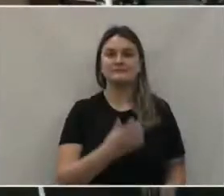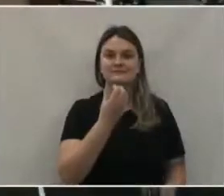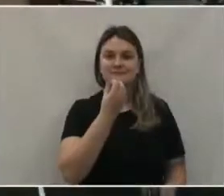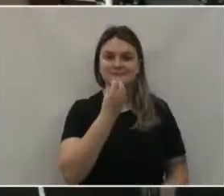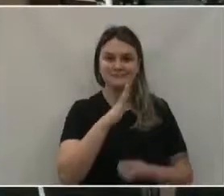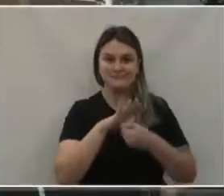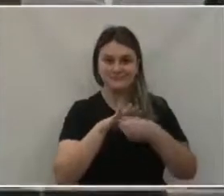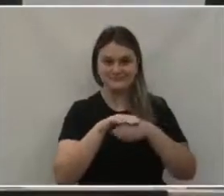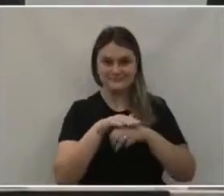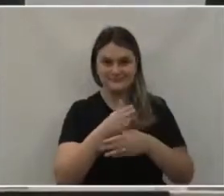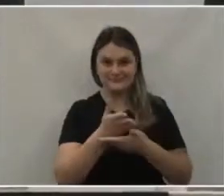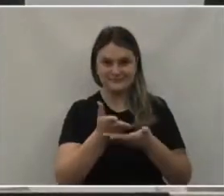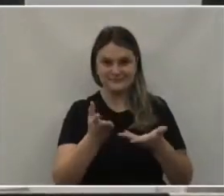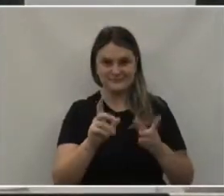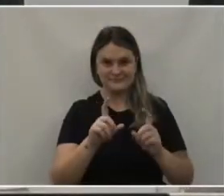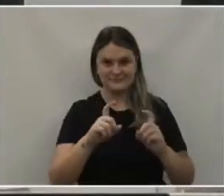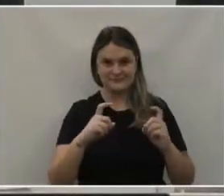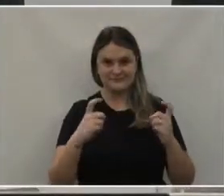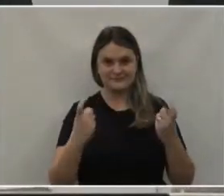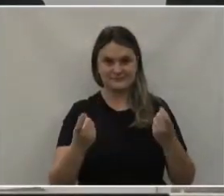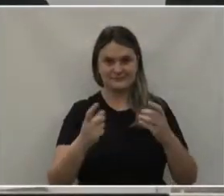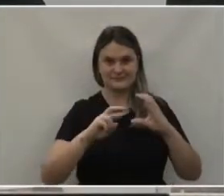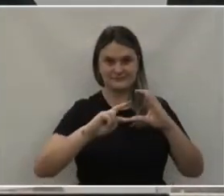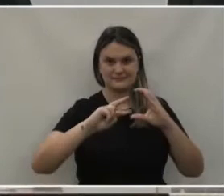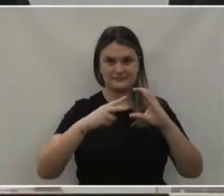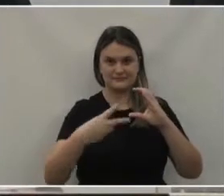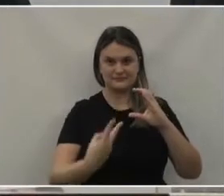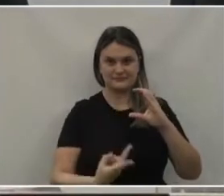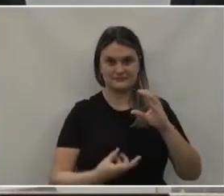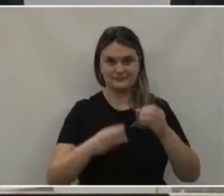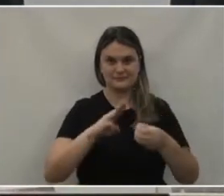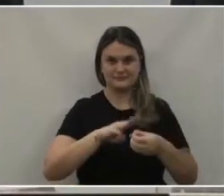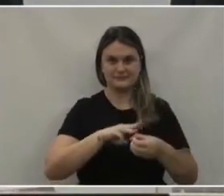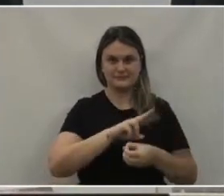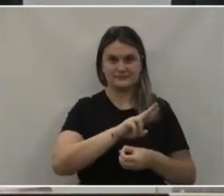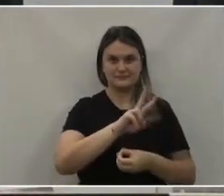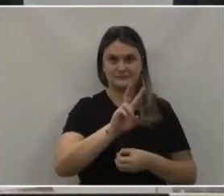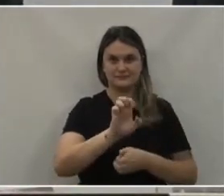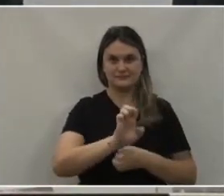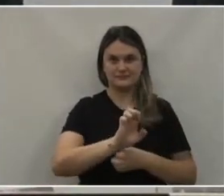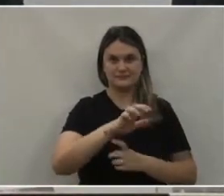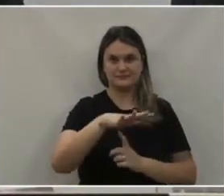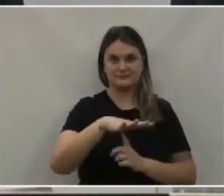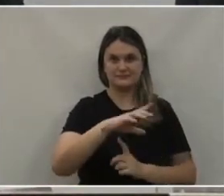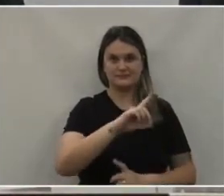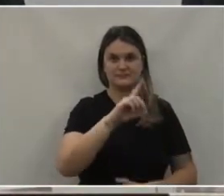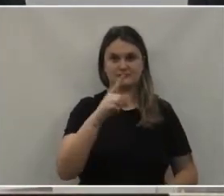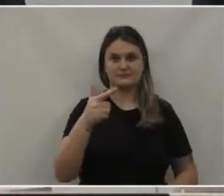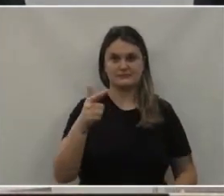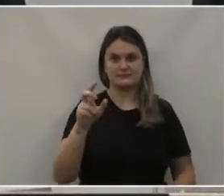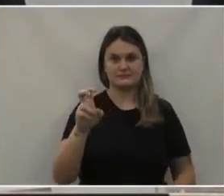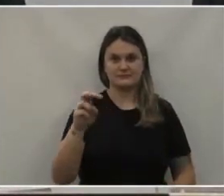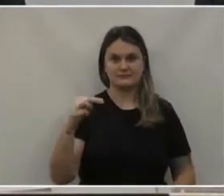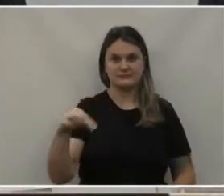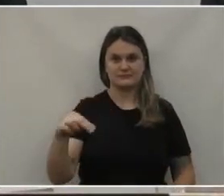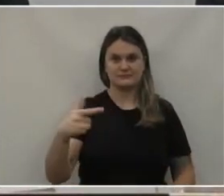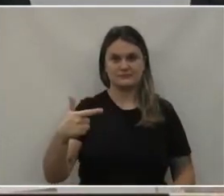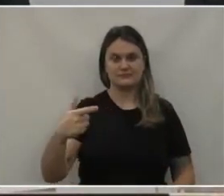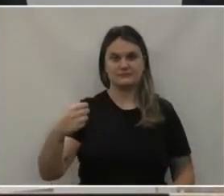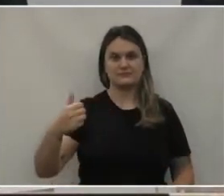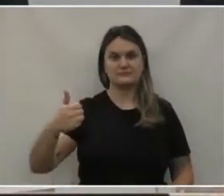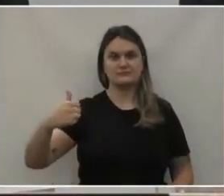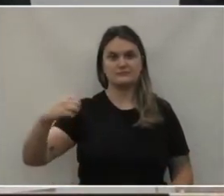Boa noite a todos. Reunião ordinária da Câmara Municipal de Nova Vitória, Estado do Paraná, do dia 25 de novembro de